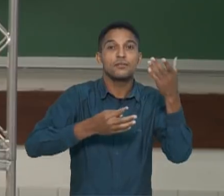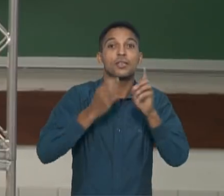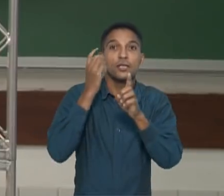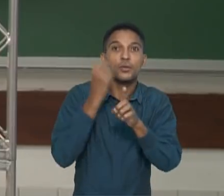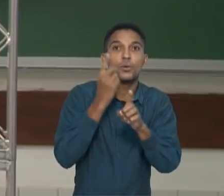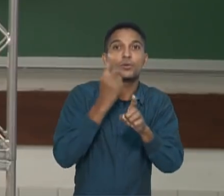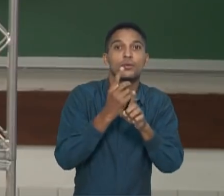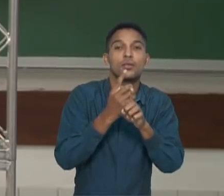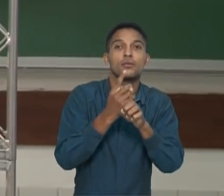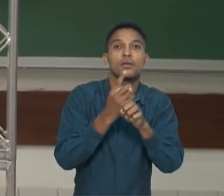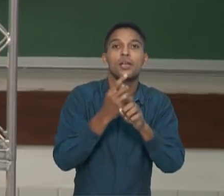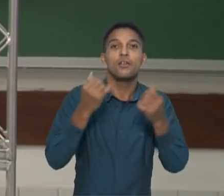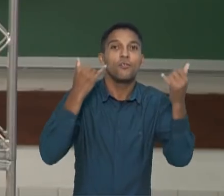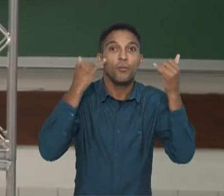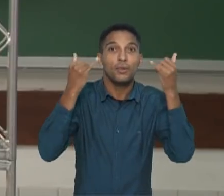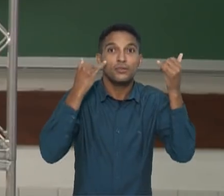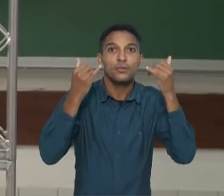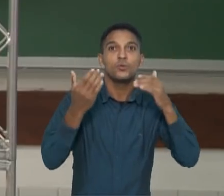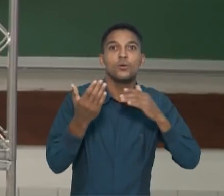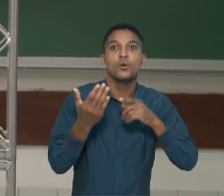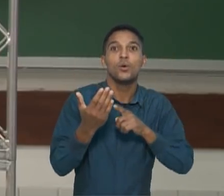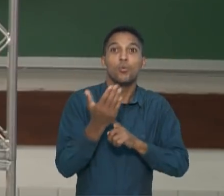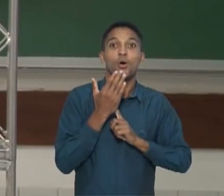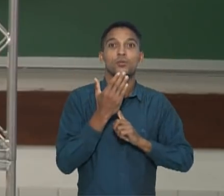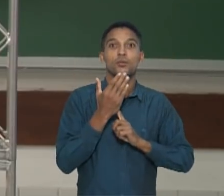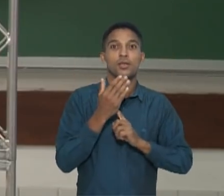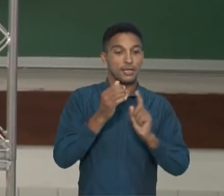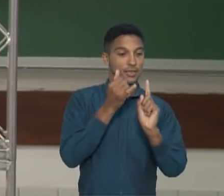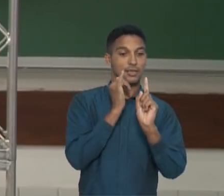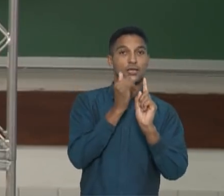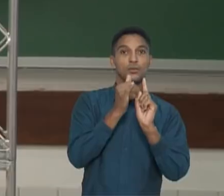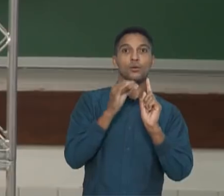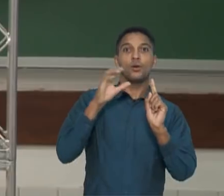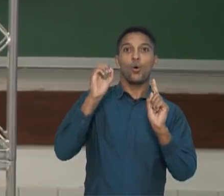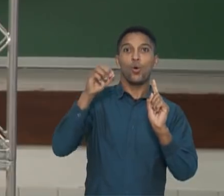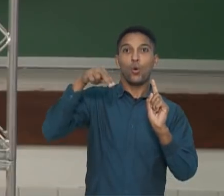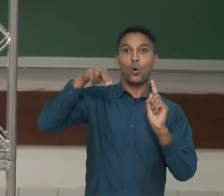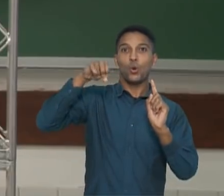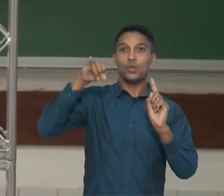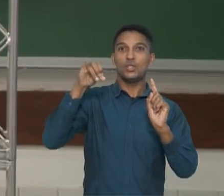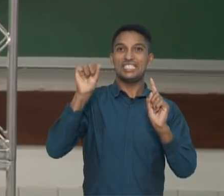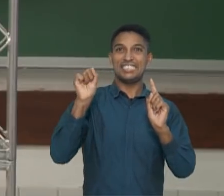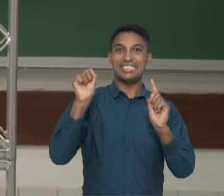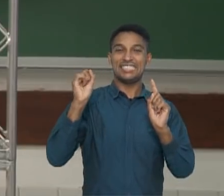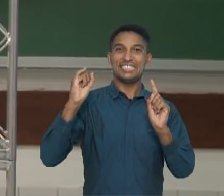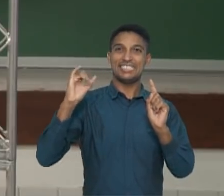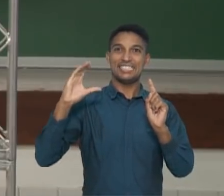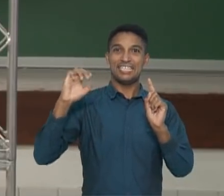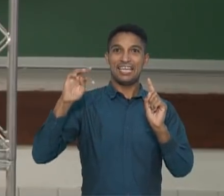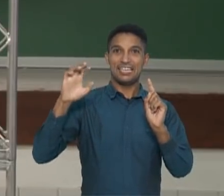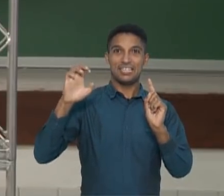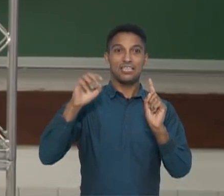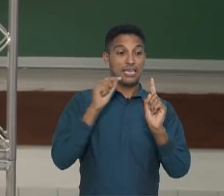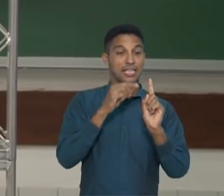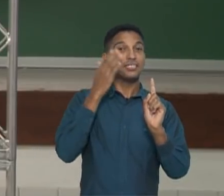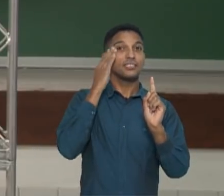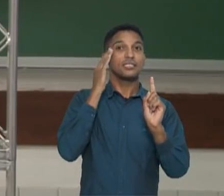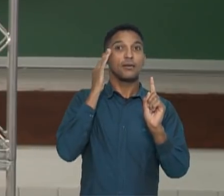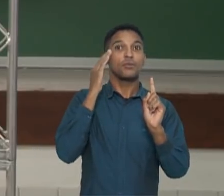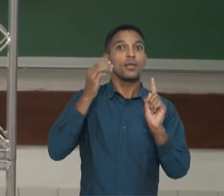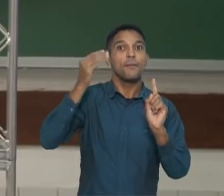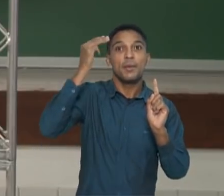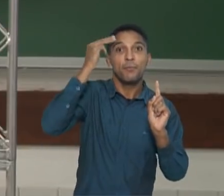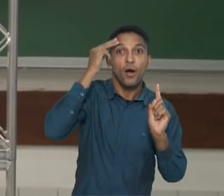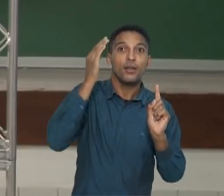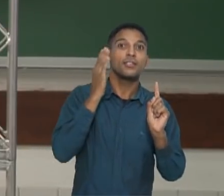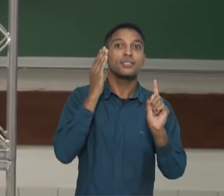né? Por que a gente tem um narrador onisciente, esse narrador que sabe dos pensamentos e das sensações dos personagens. Agora eu vou deixar para vocês